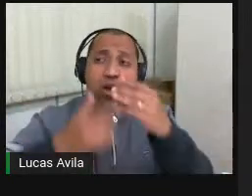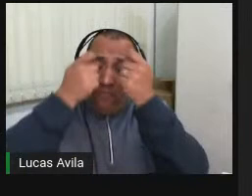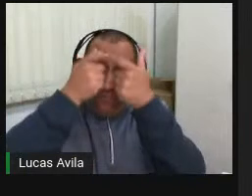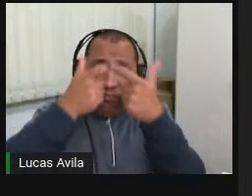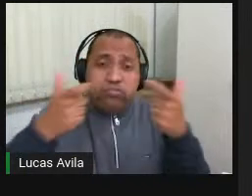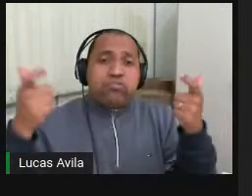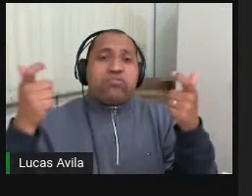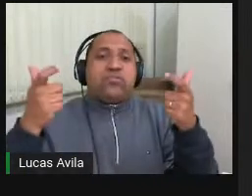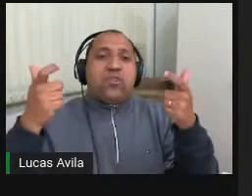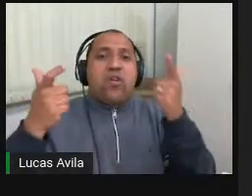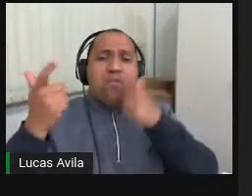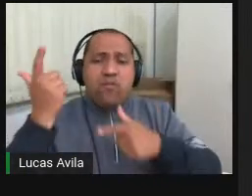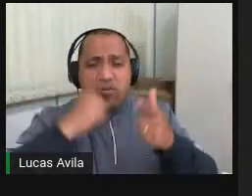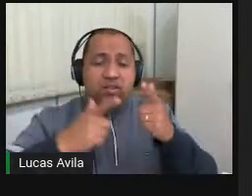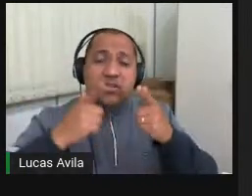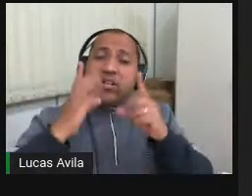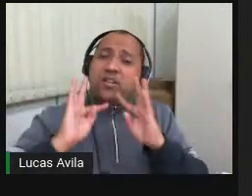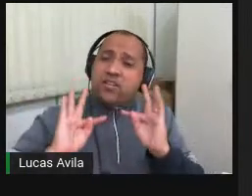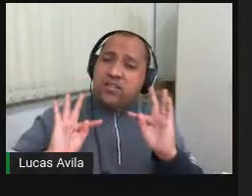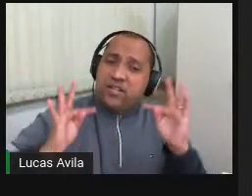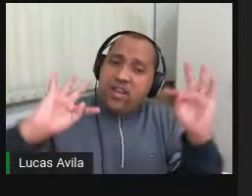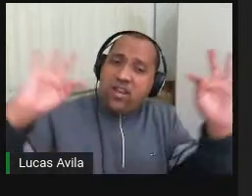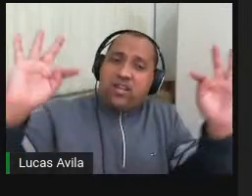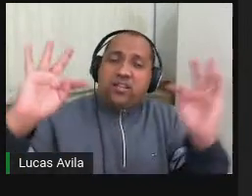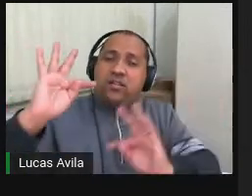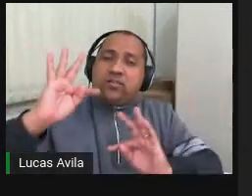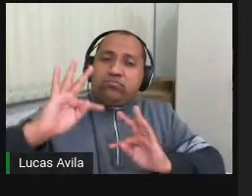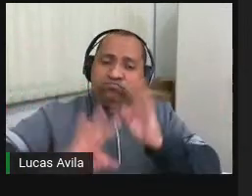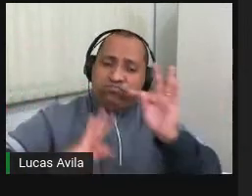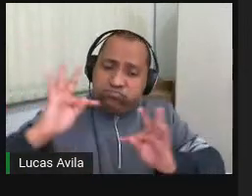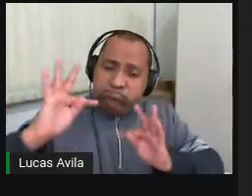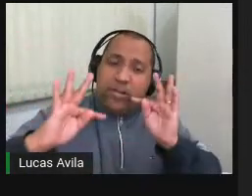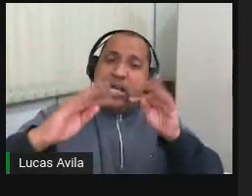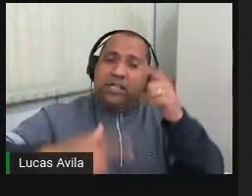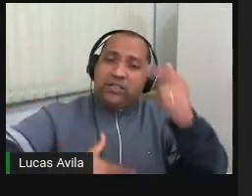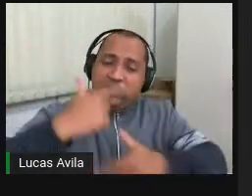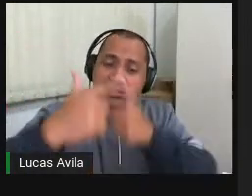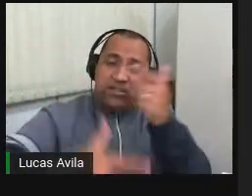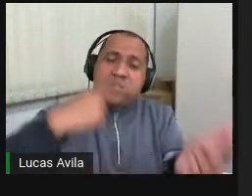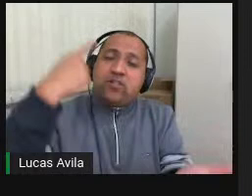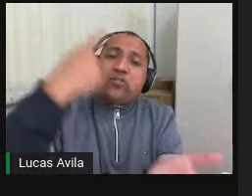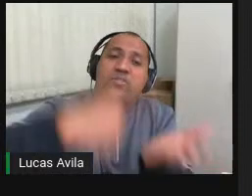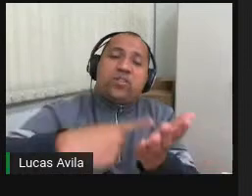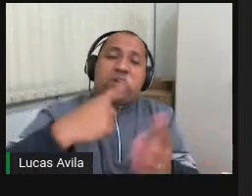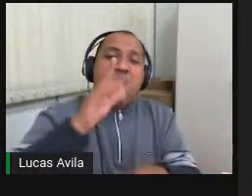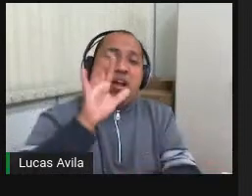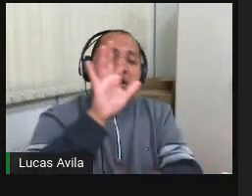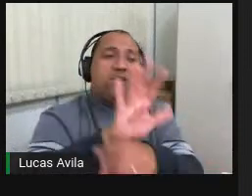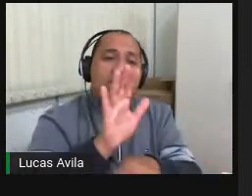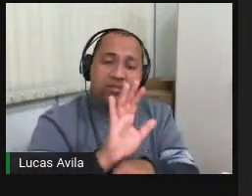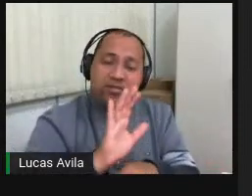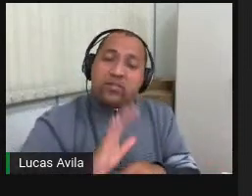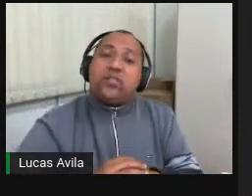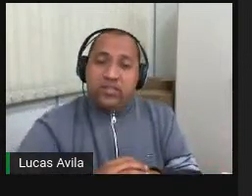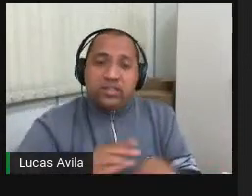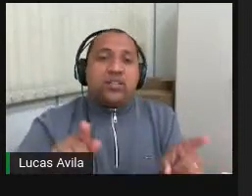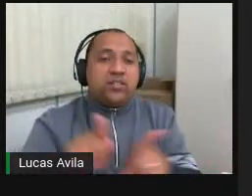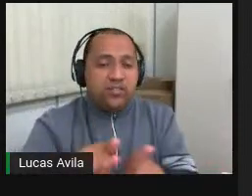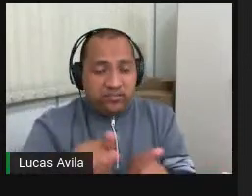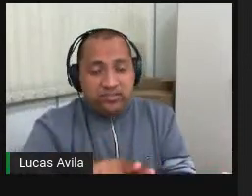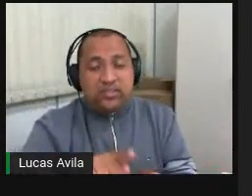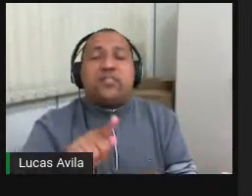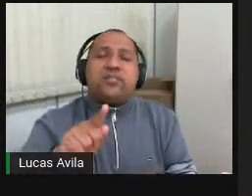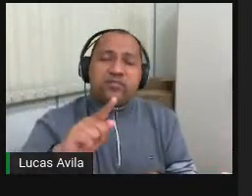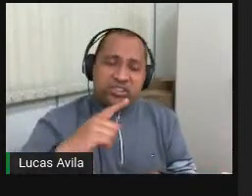que geram novas técnicas e tecnologias que têm um compromisso com o saber sistematizado, mas também um